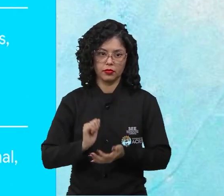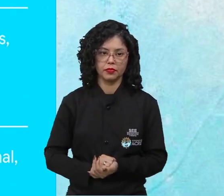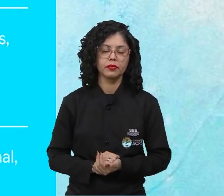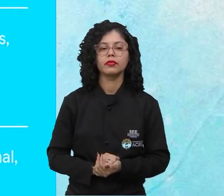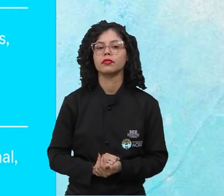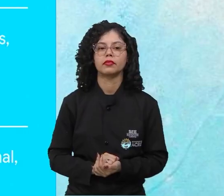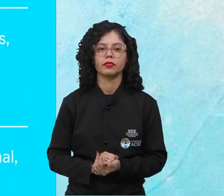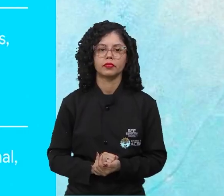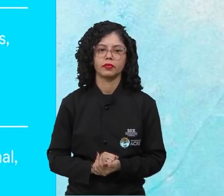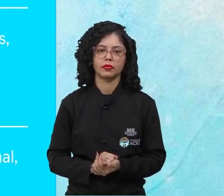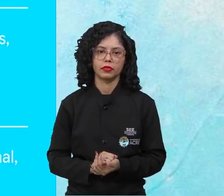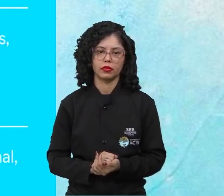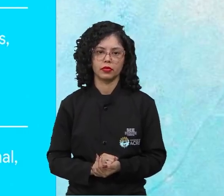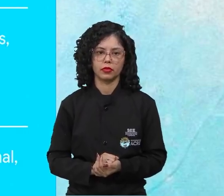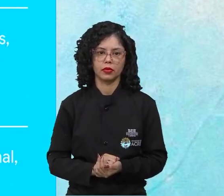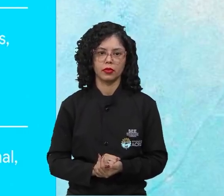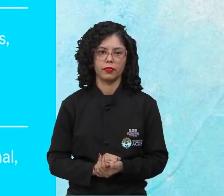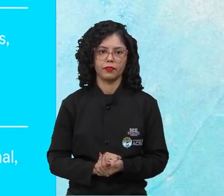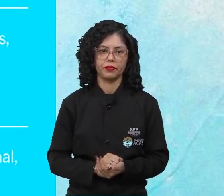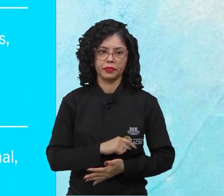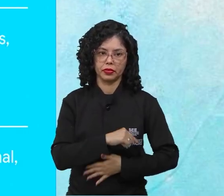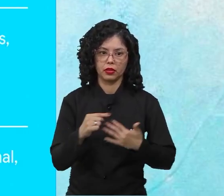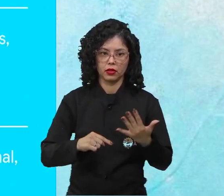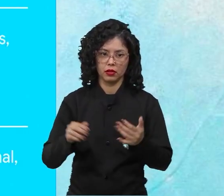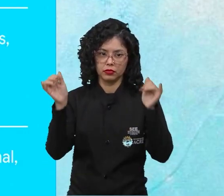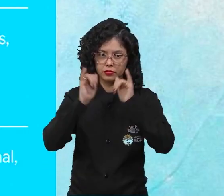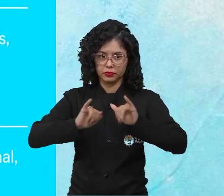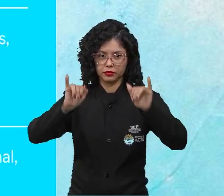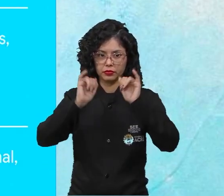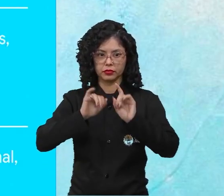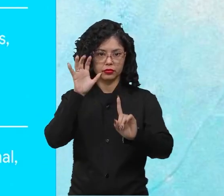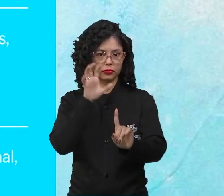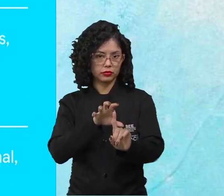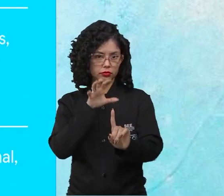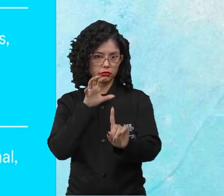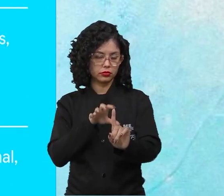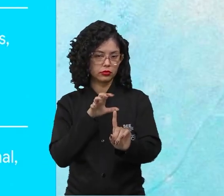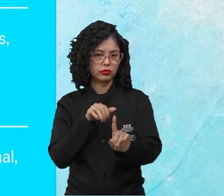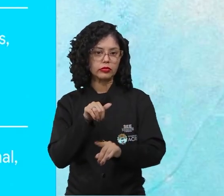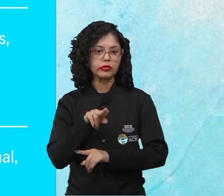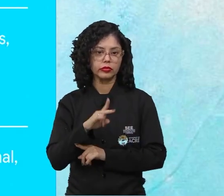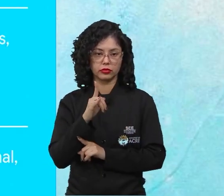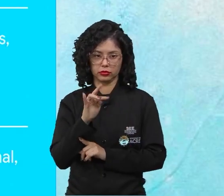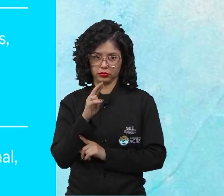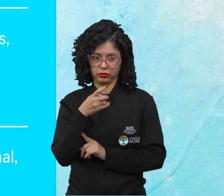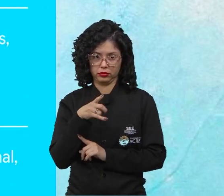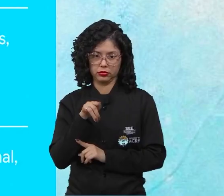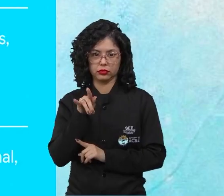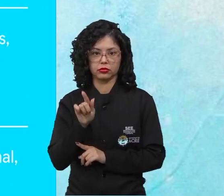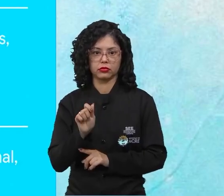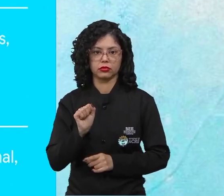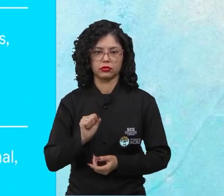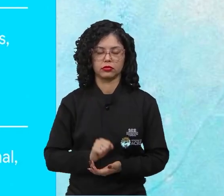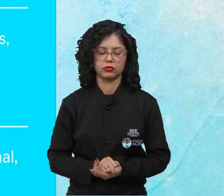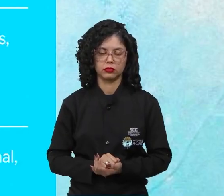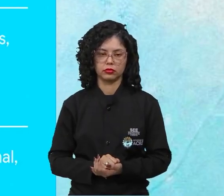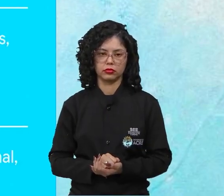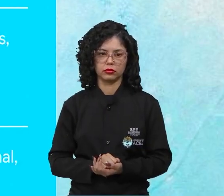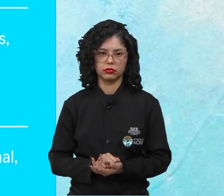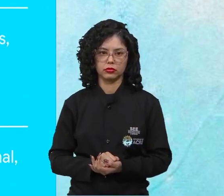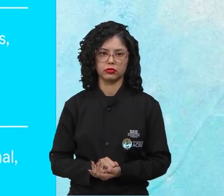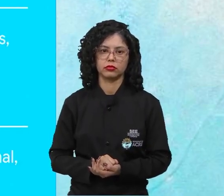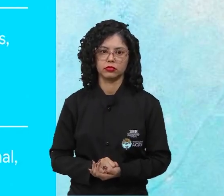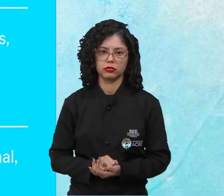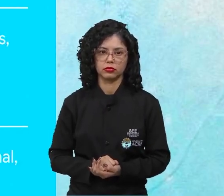Então, na publicidade digital, eu tenho recursos aí, anúncios interativos, influenciadores e